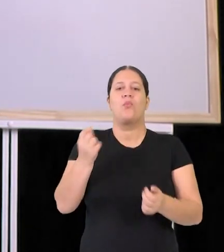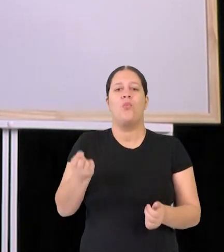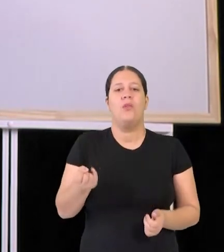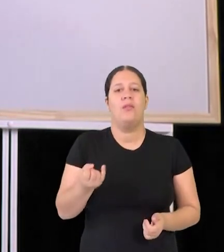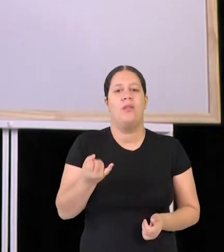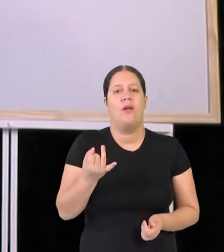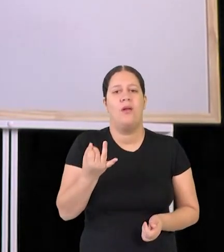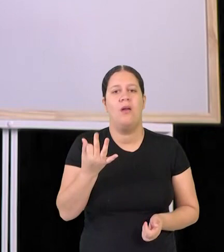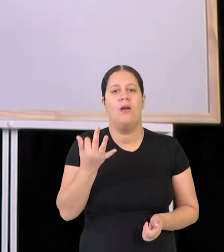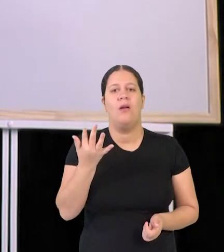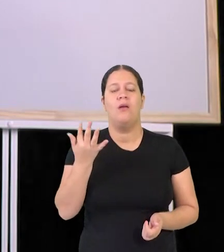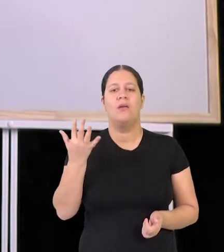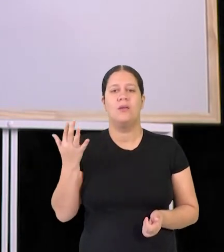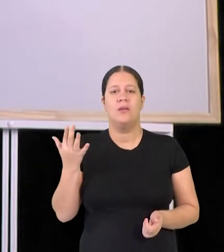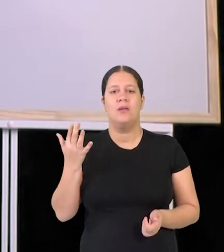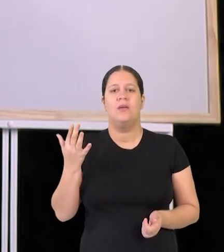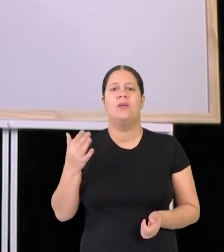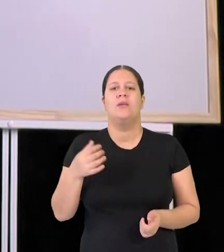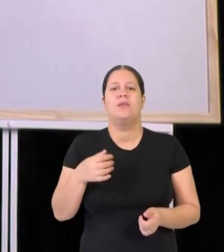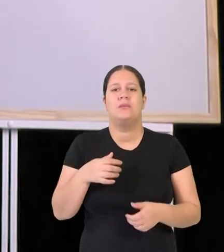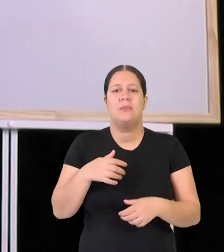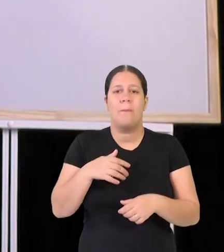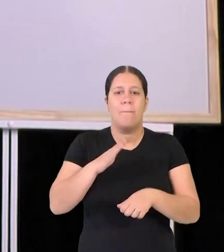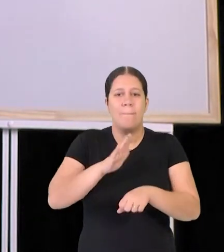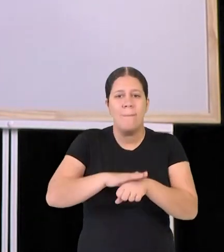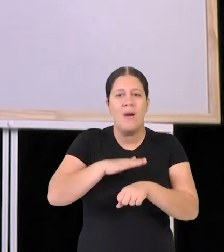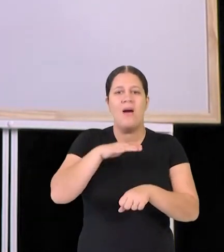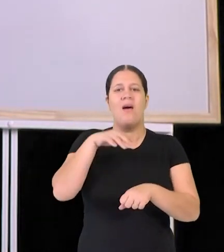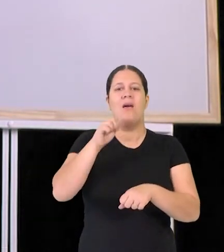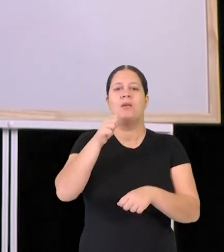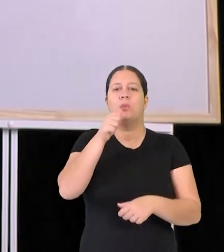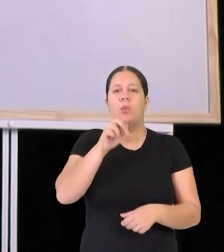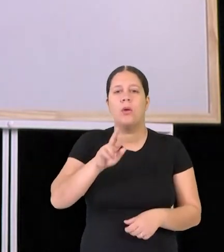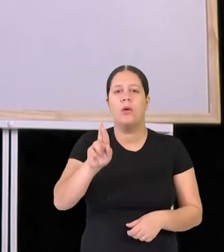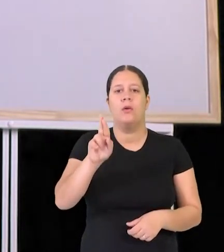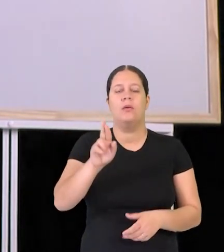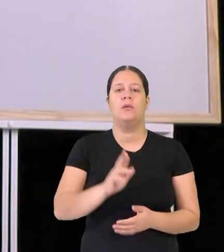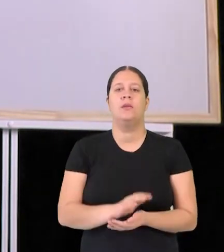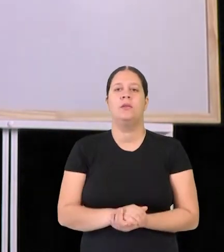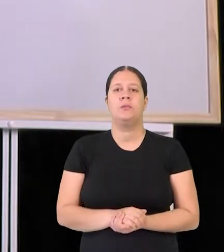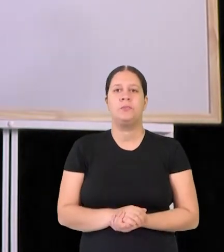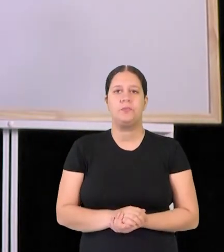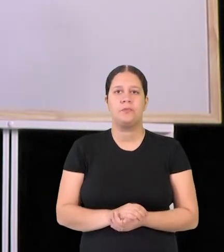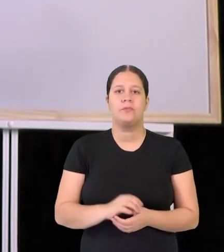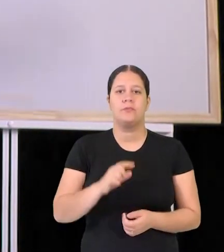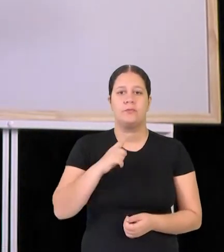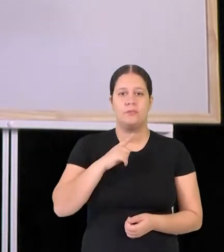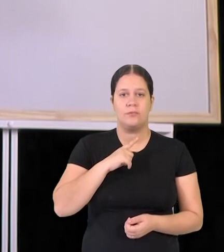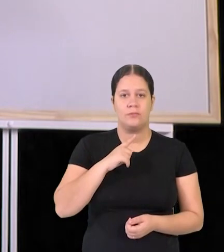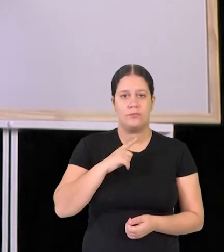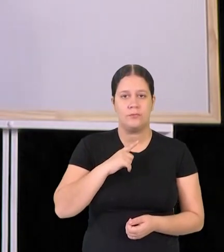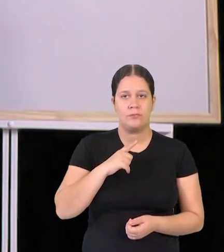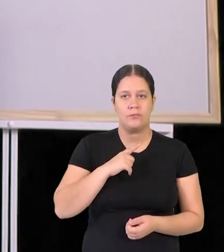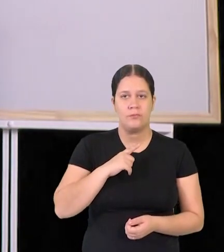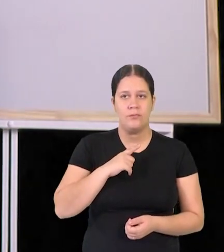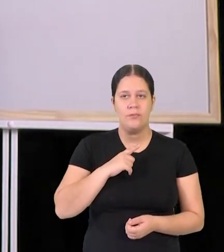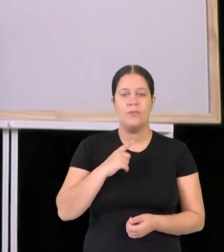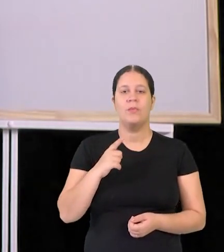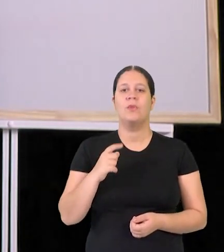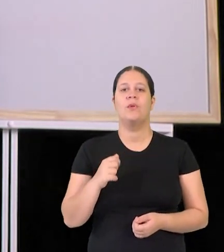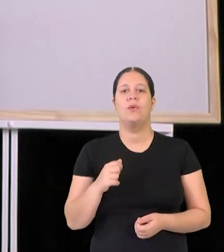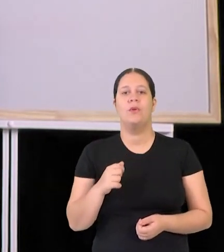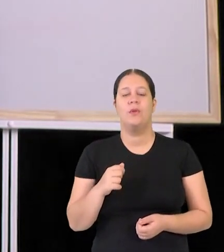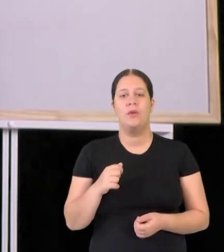quantidade maior, um acúmulo maior de poluentes em nosso ar. Beleza? Então a gente tem aqui, olha aqui,